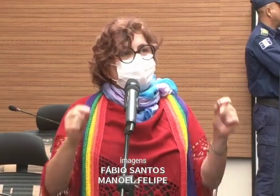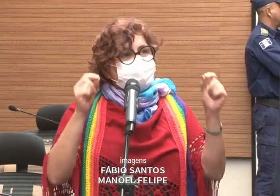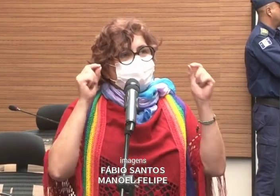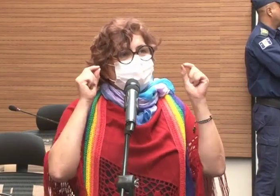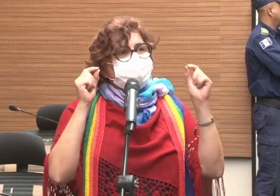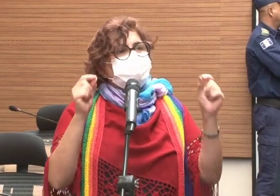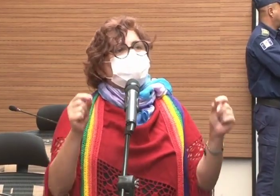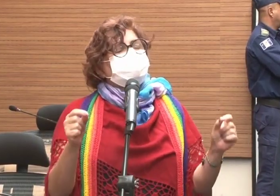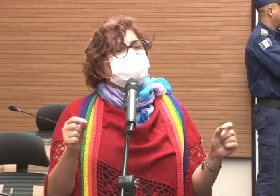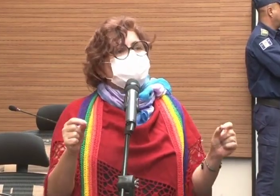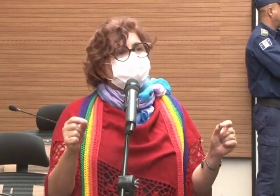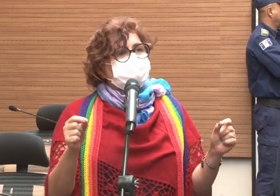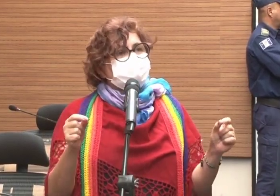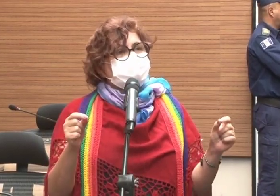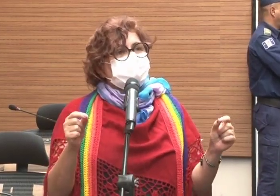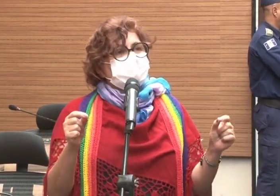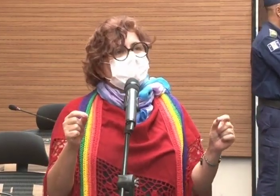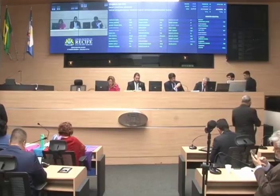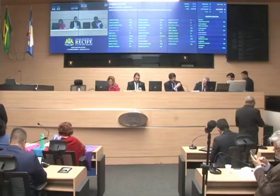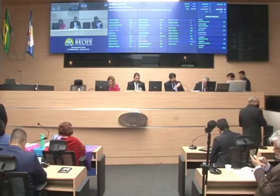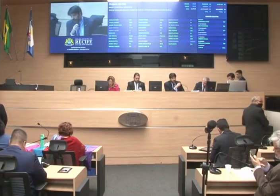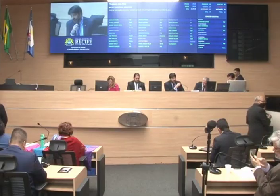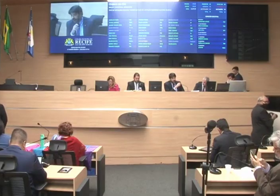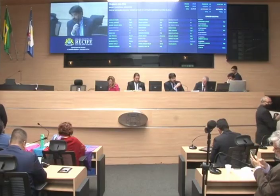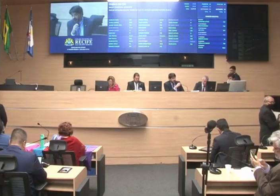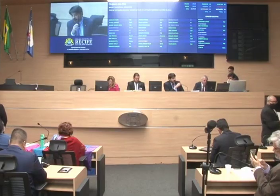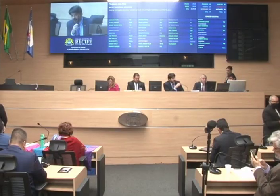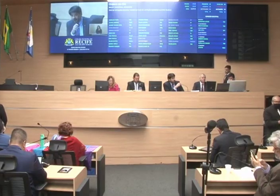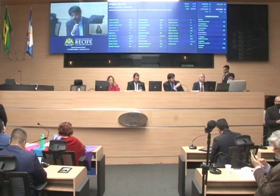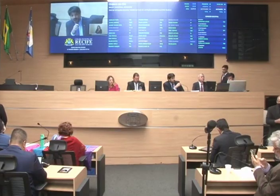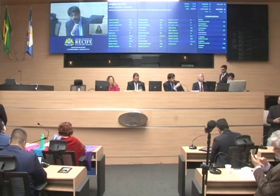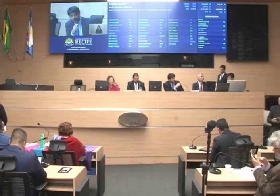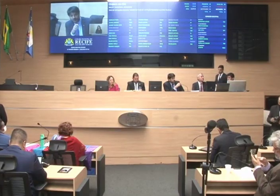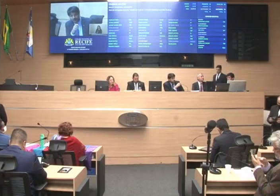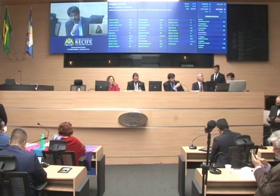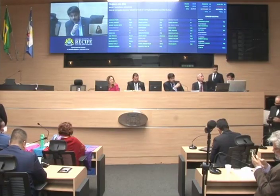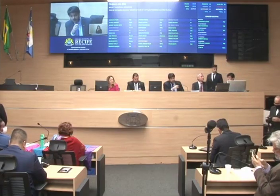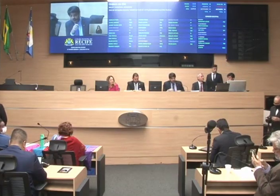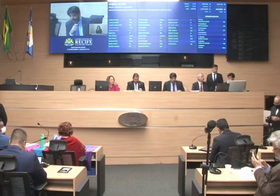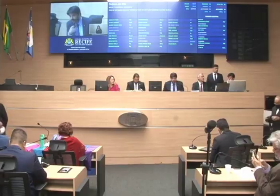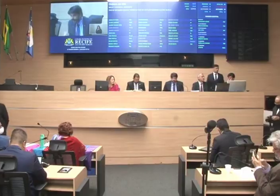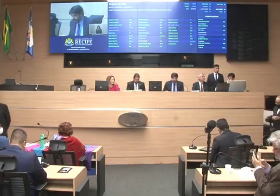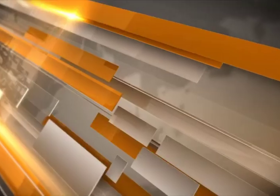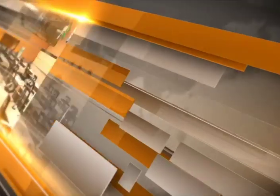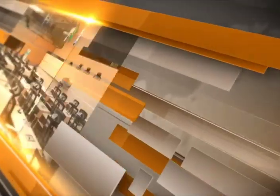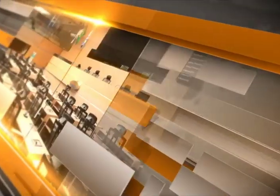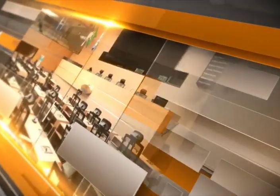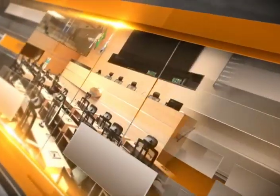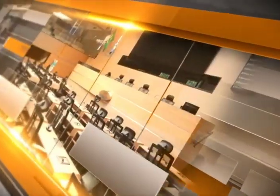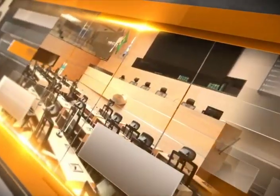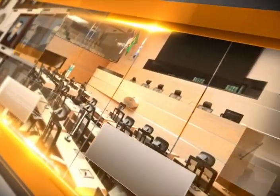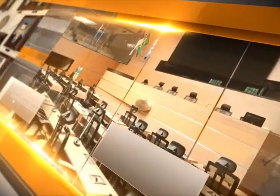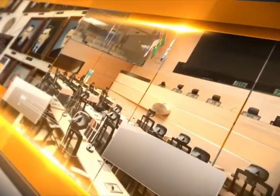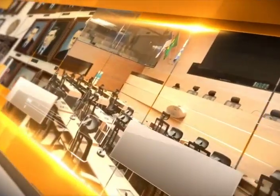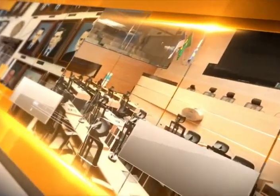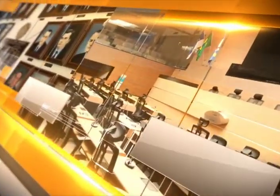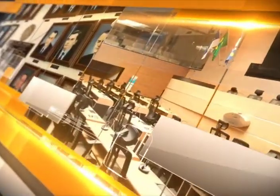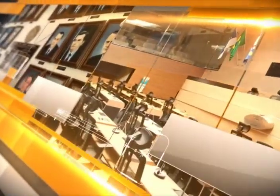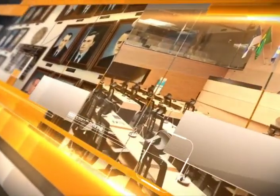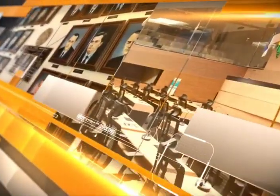vereadora Cida Pedrosa defendeu a criação da frente que acabou sendo aprovada por 21 votos a 5 o